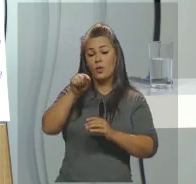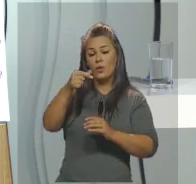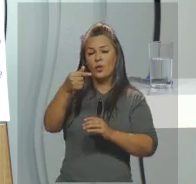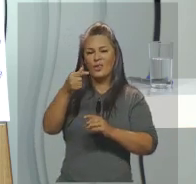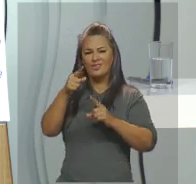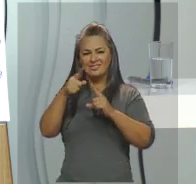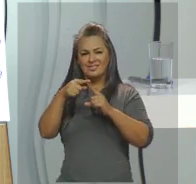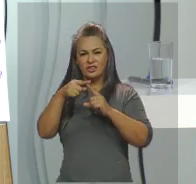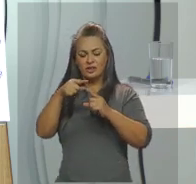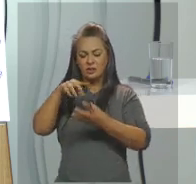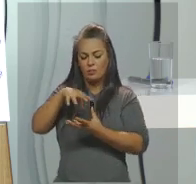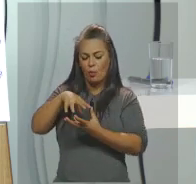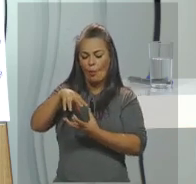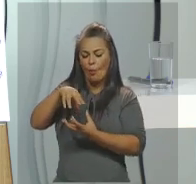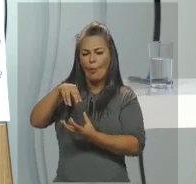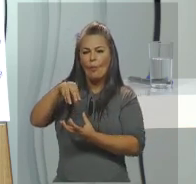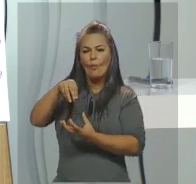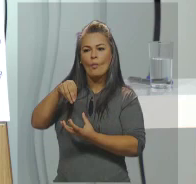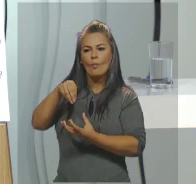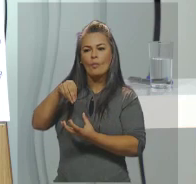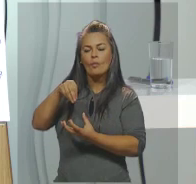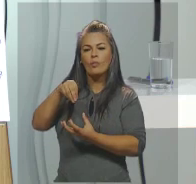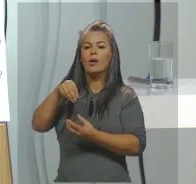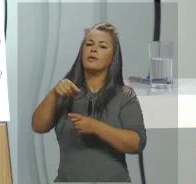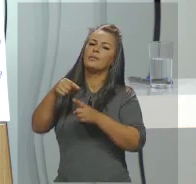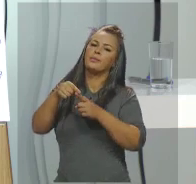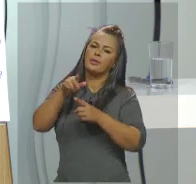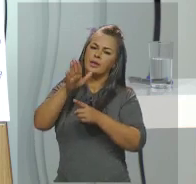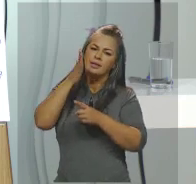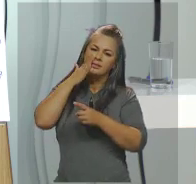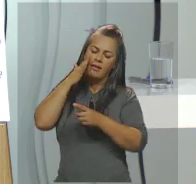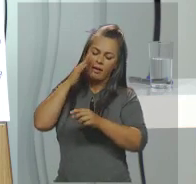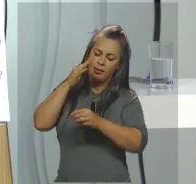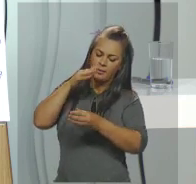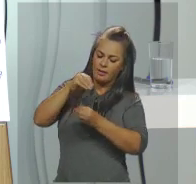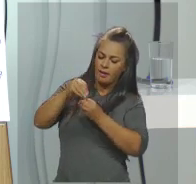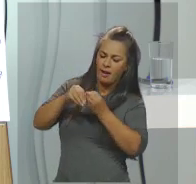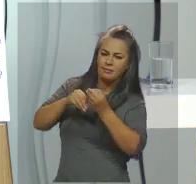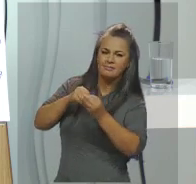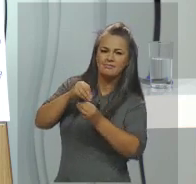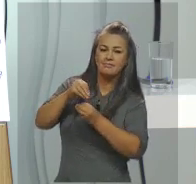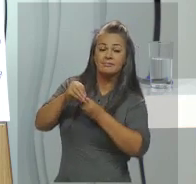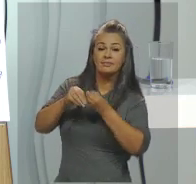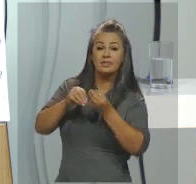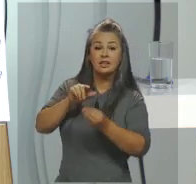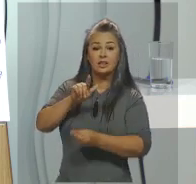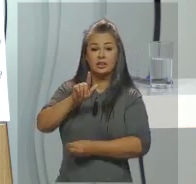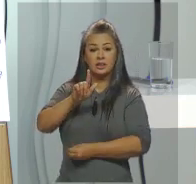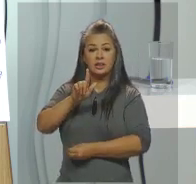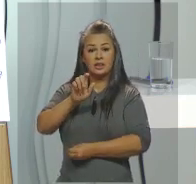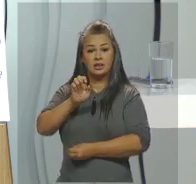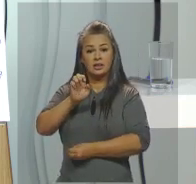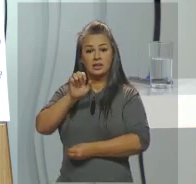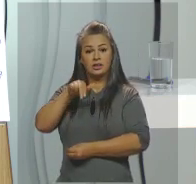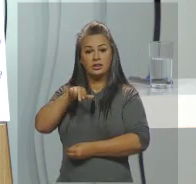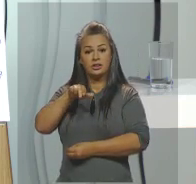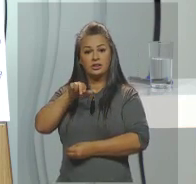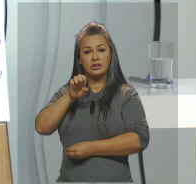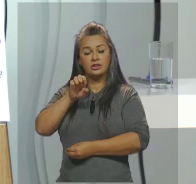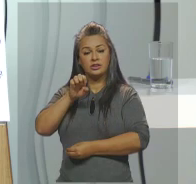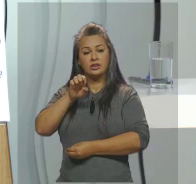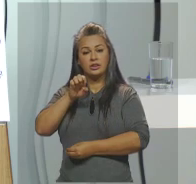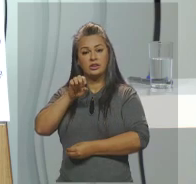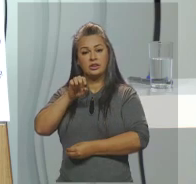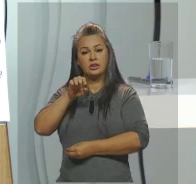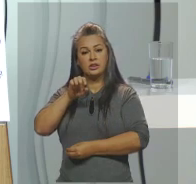sabemos que há uma interação gênica. E quando ocorre, então, essa interação gênica, a